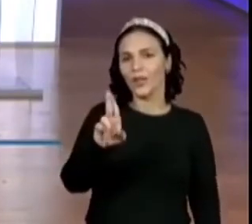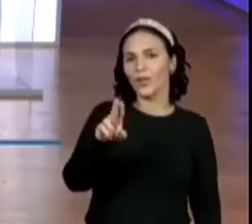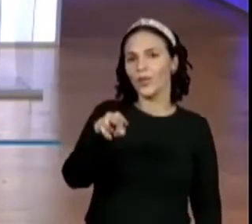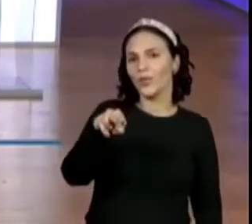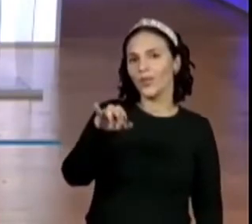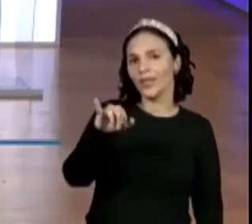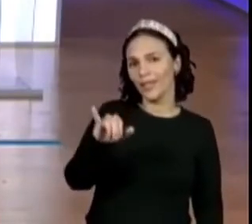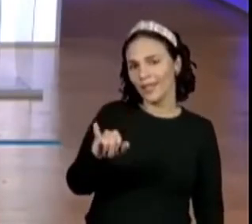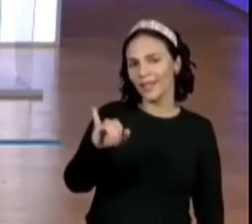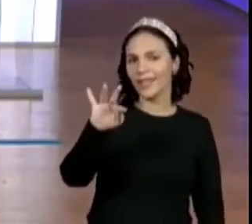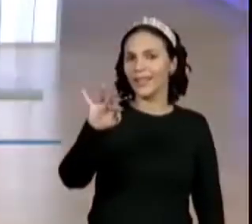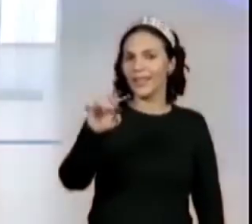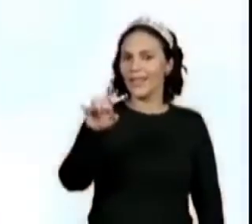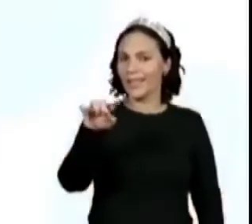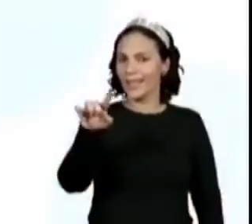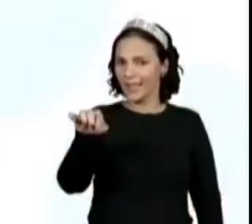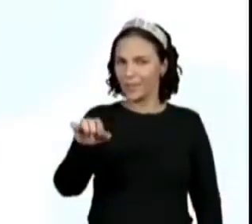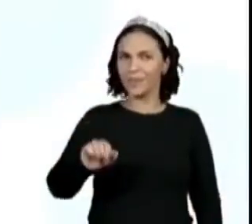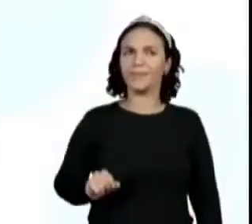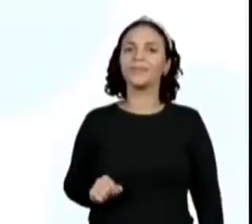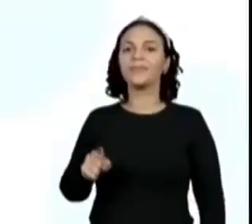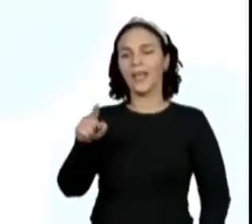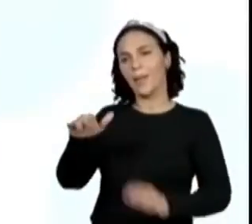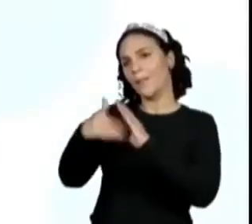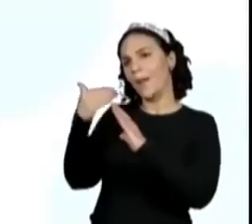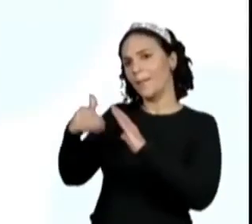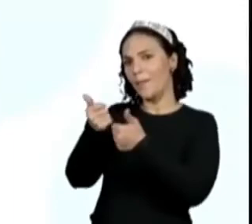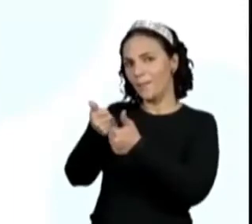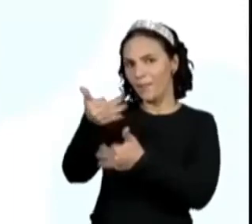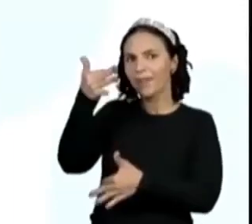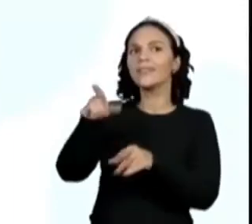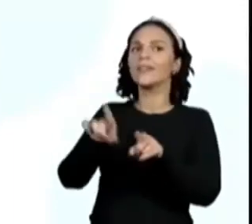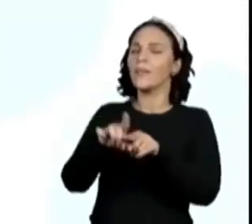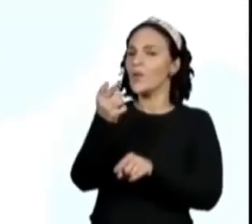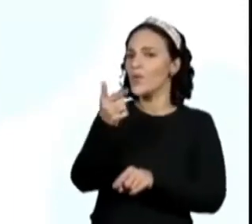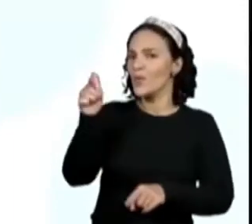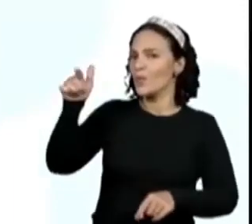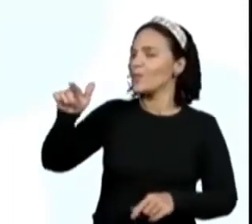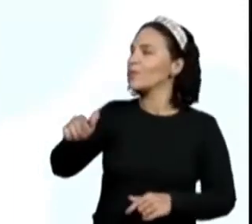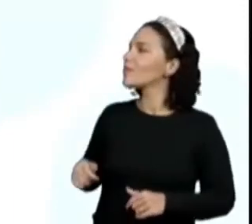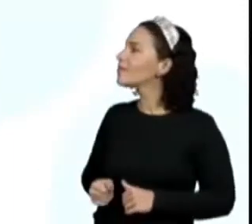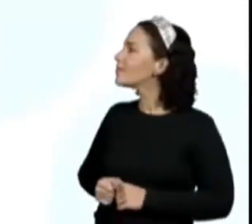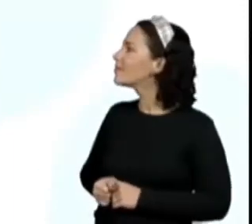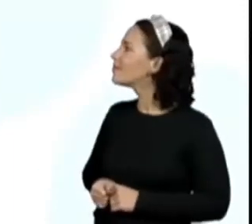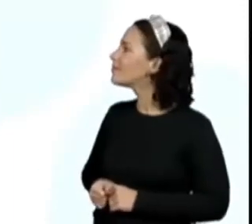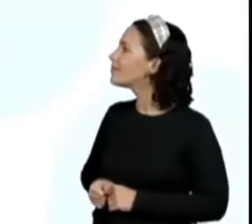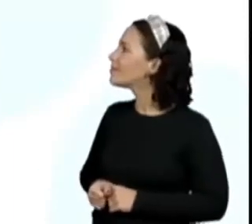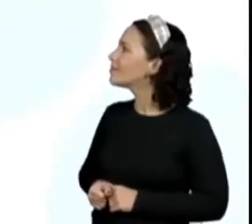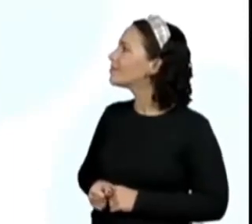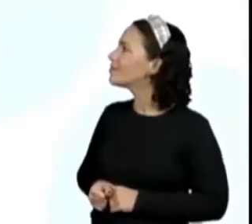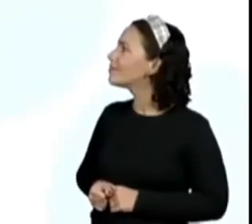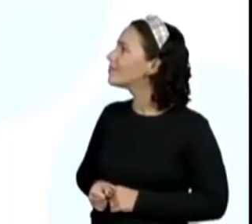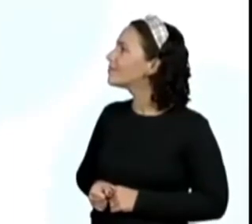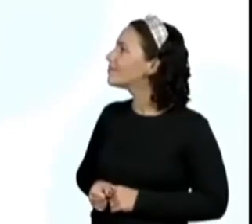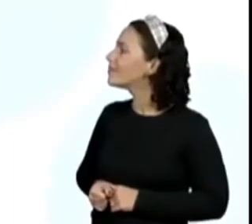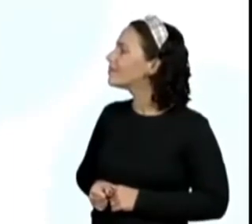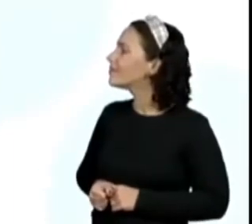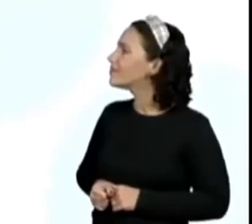conheceu na lista, mas ainda não escreveu. Mas eles estão mandando outras aí também. Uni,